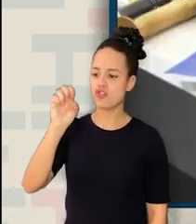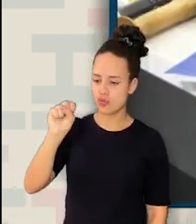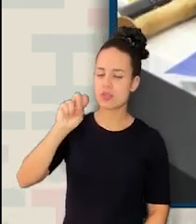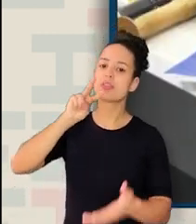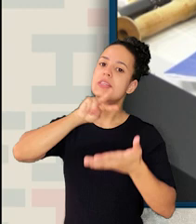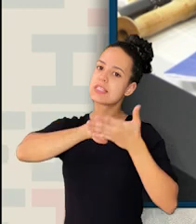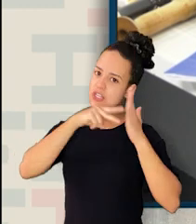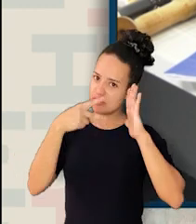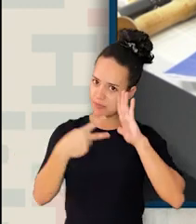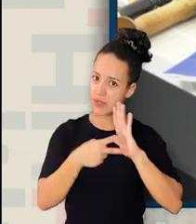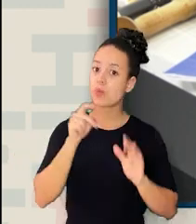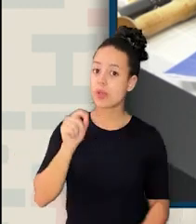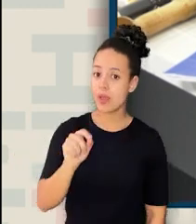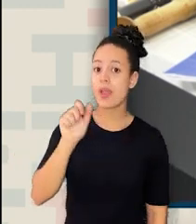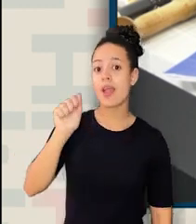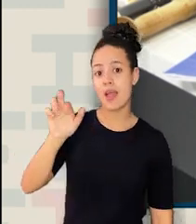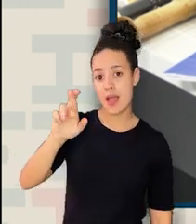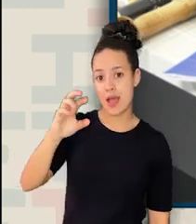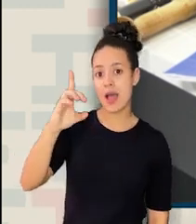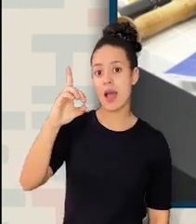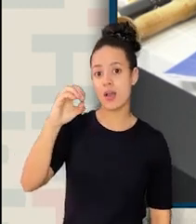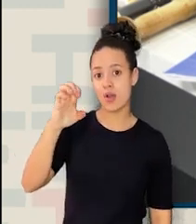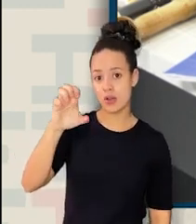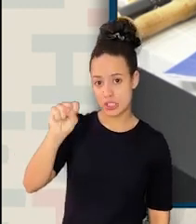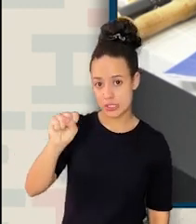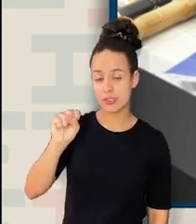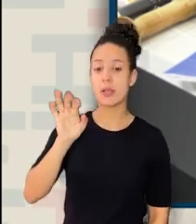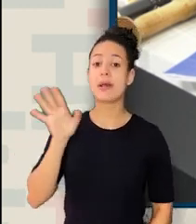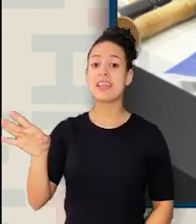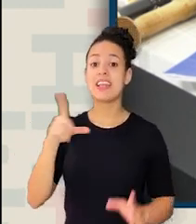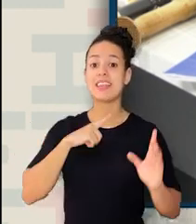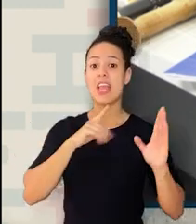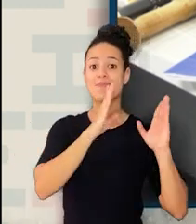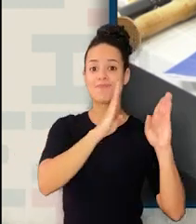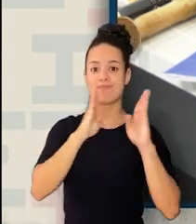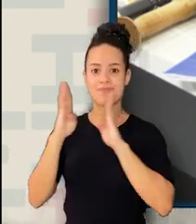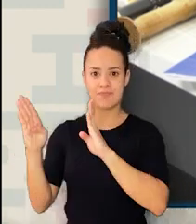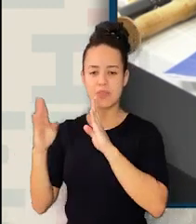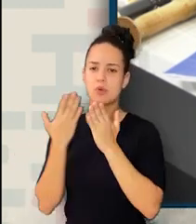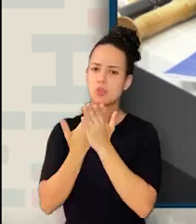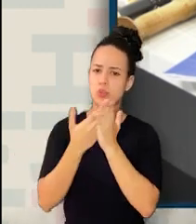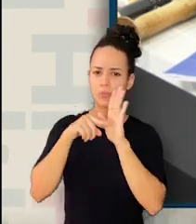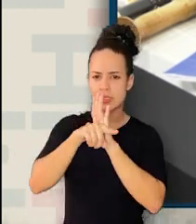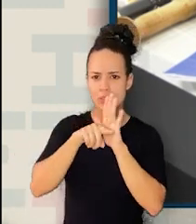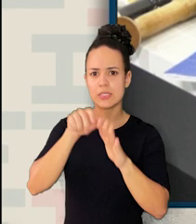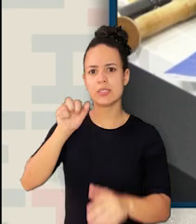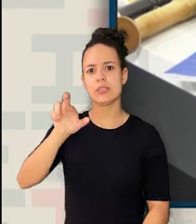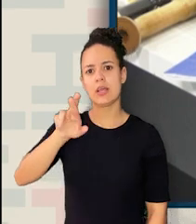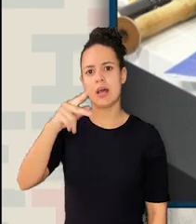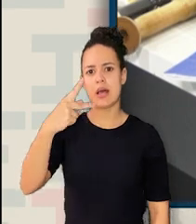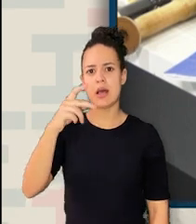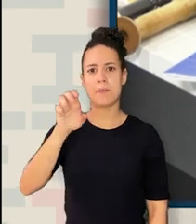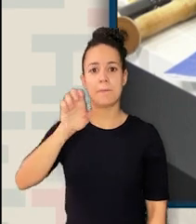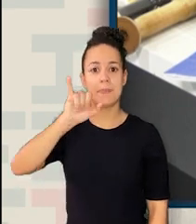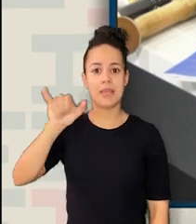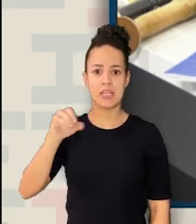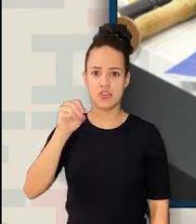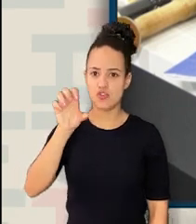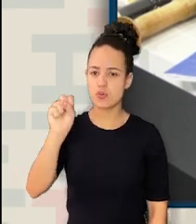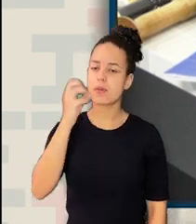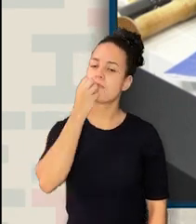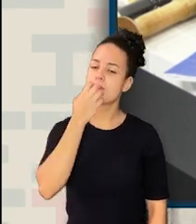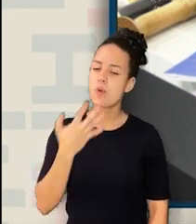em sequência, né? Então, o estudo de arpejos, ele também é muito útil,